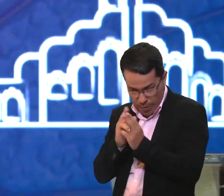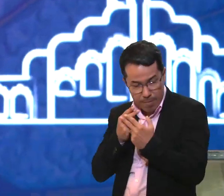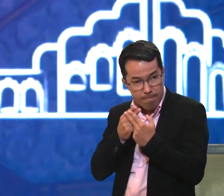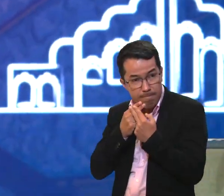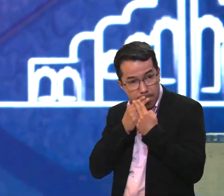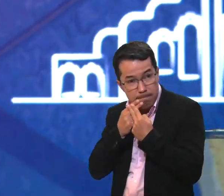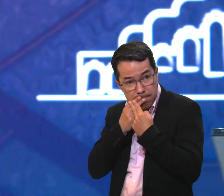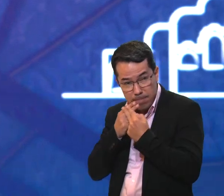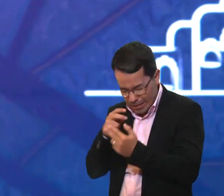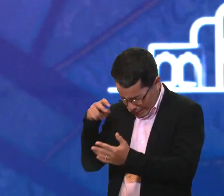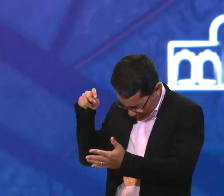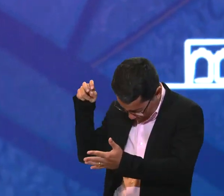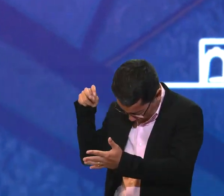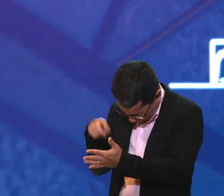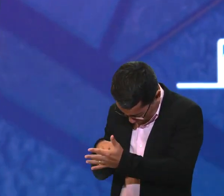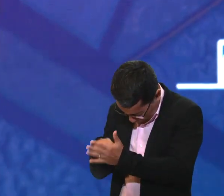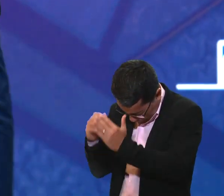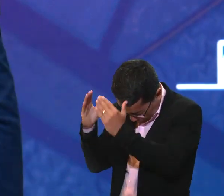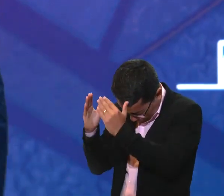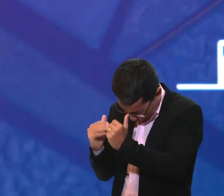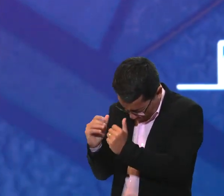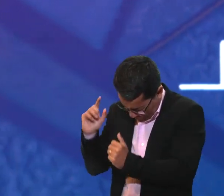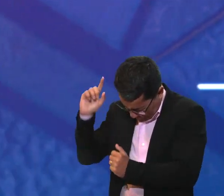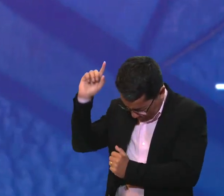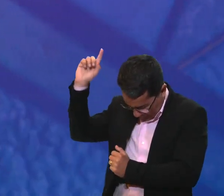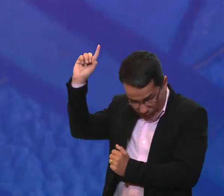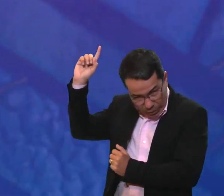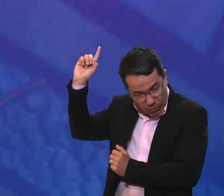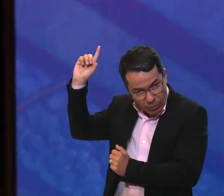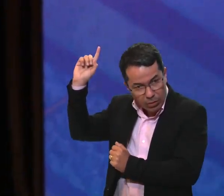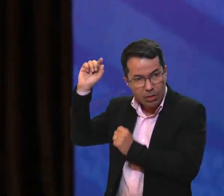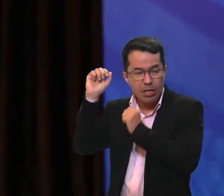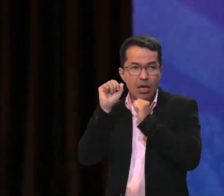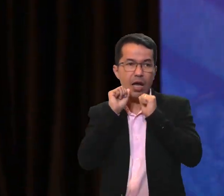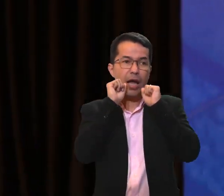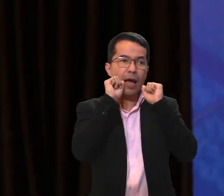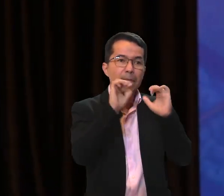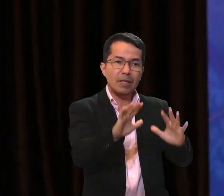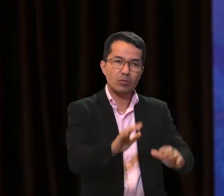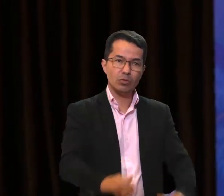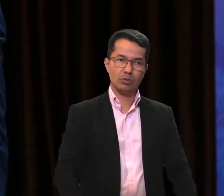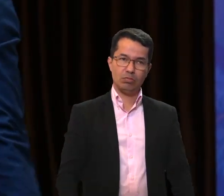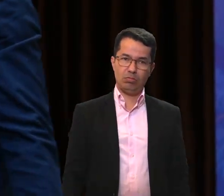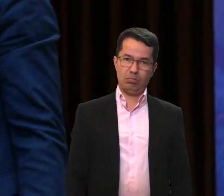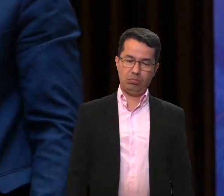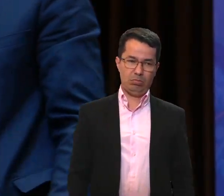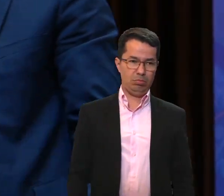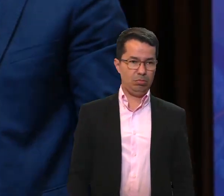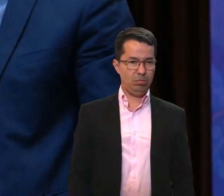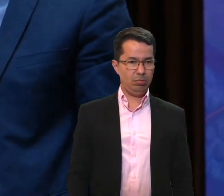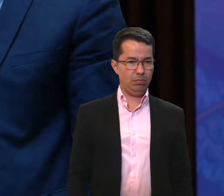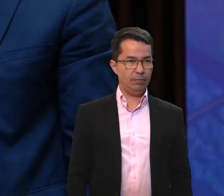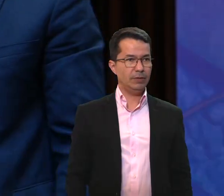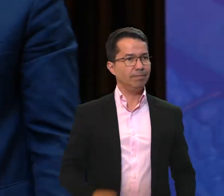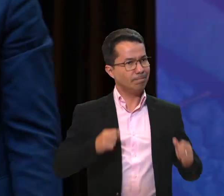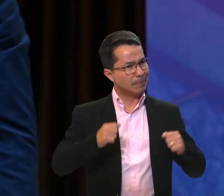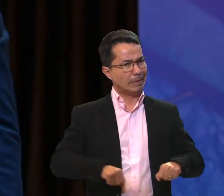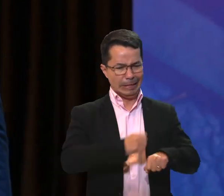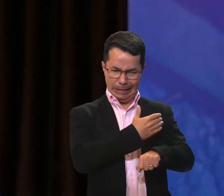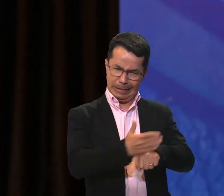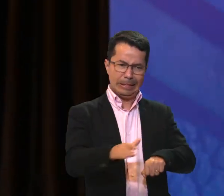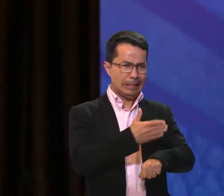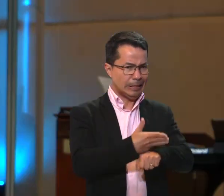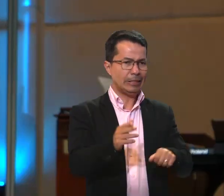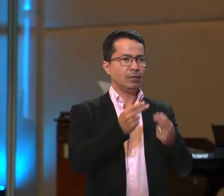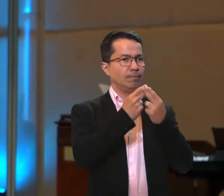se humilhar. Se humilhar também significava chorar na presença de Deus. Você ler o livro